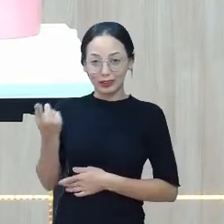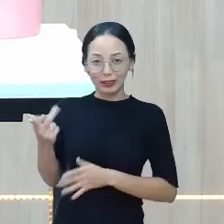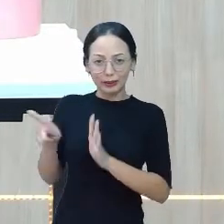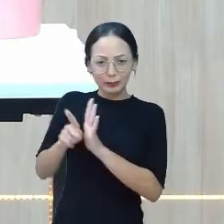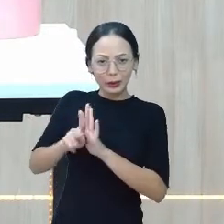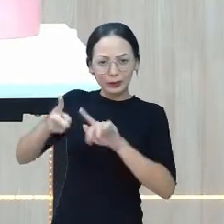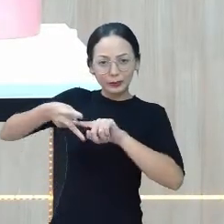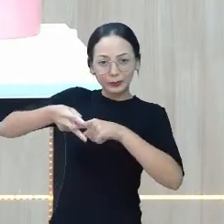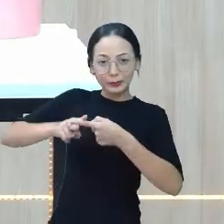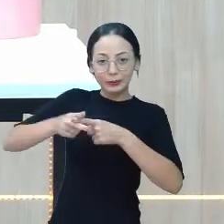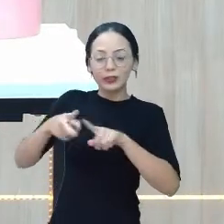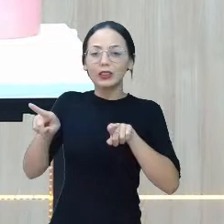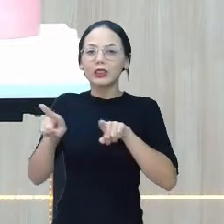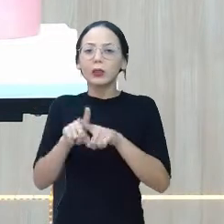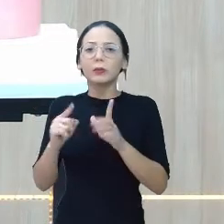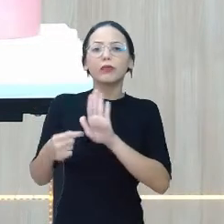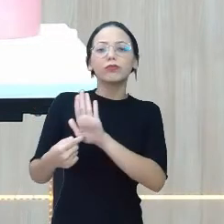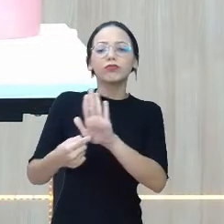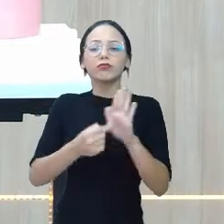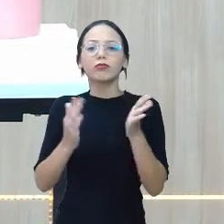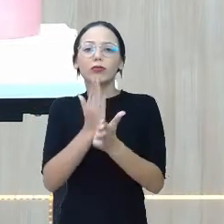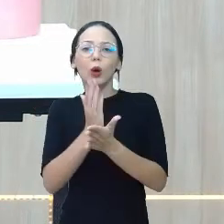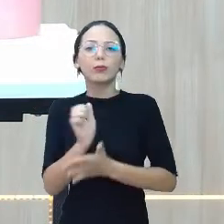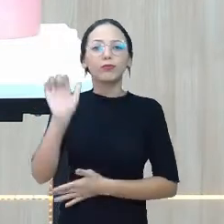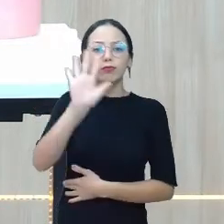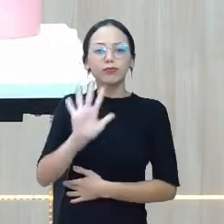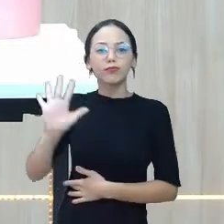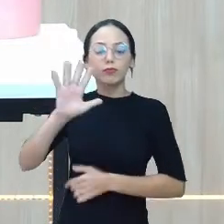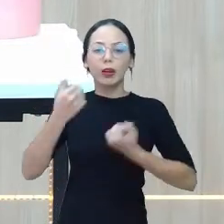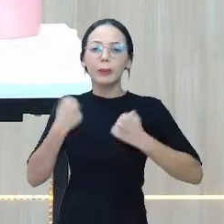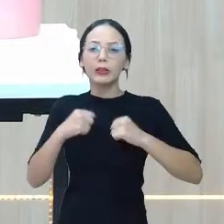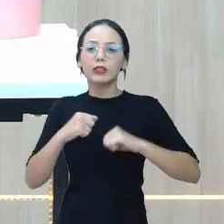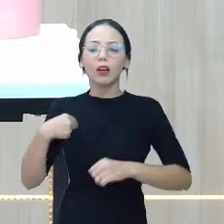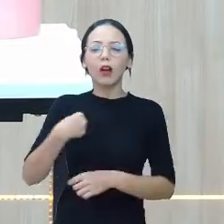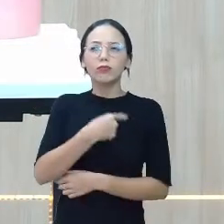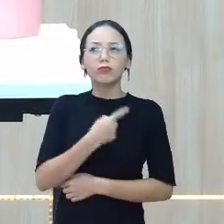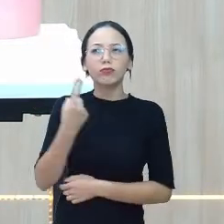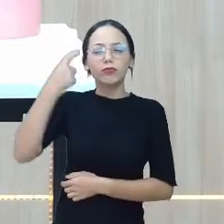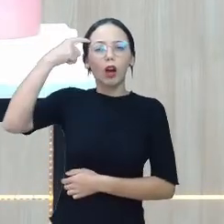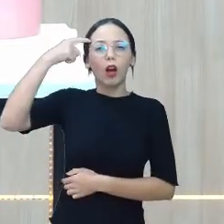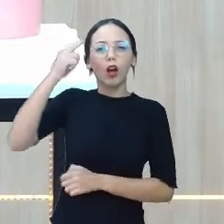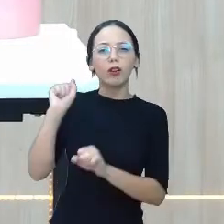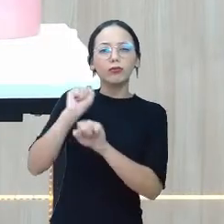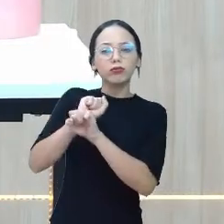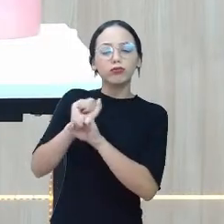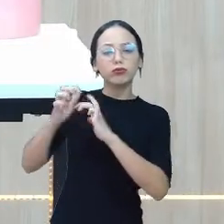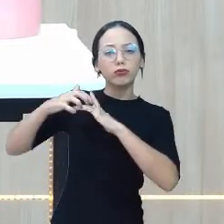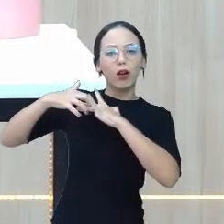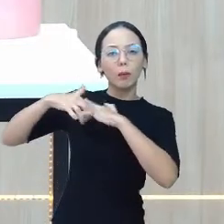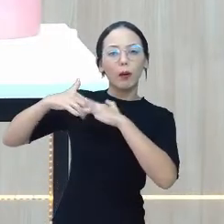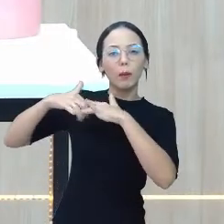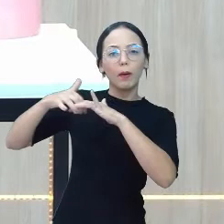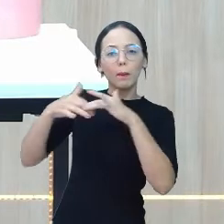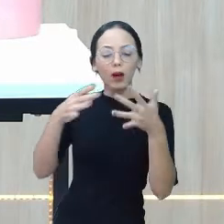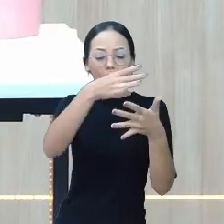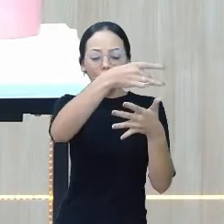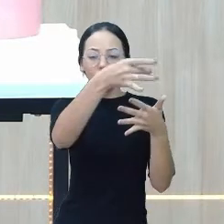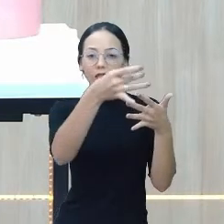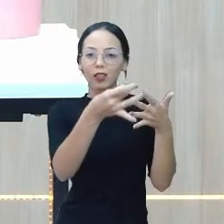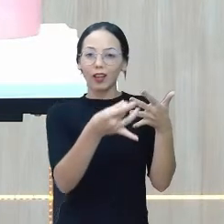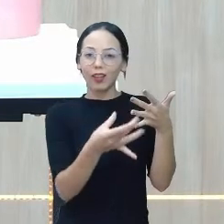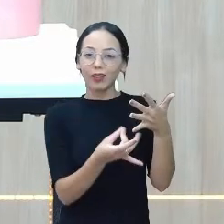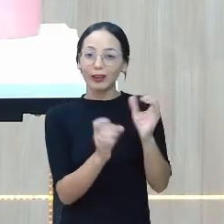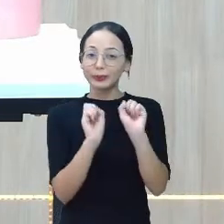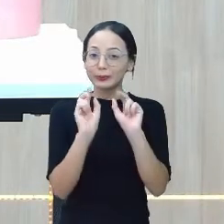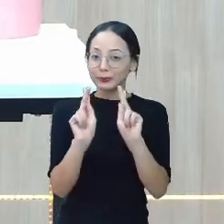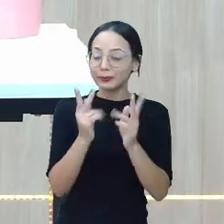aqui, eu trouxe algumas imagens que a gente vai precisar de parar e prestar bastante atenção nos detalhes, ok?